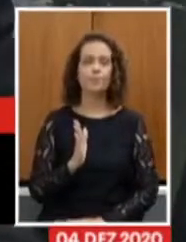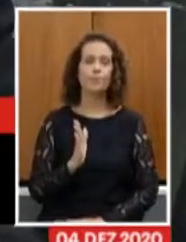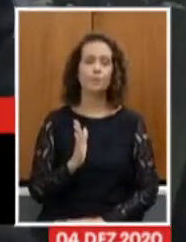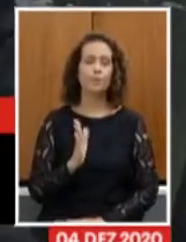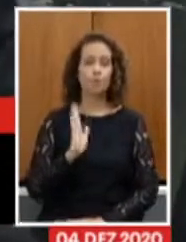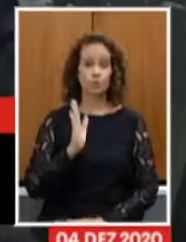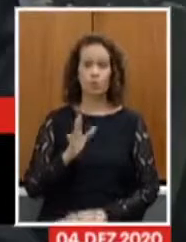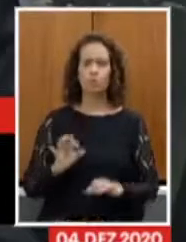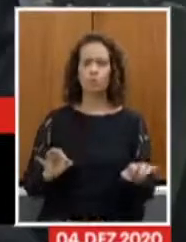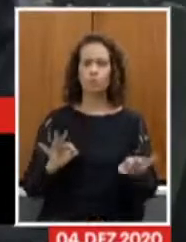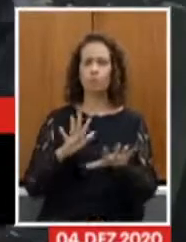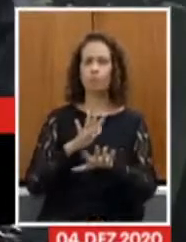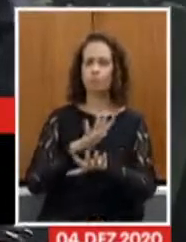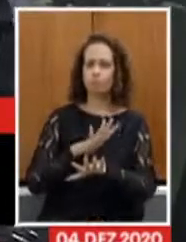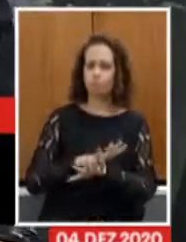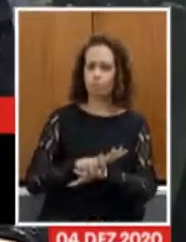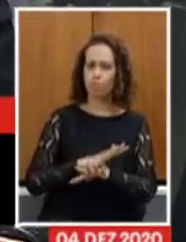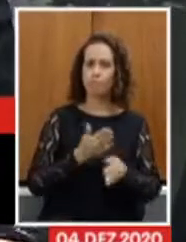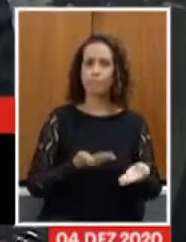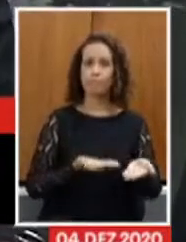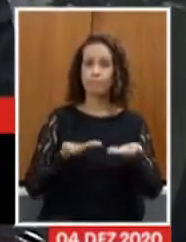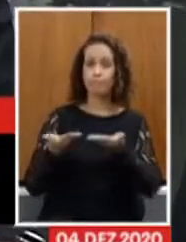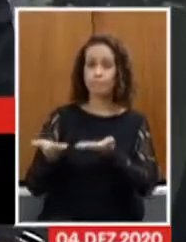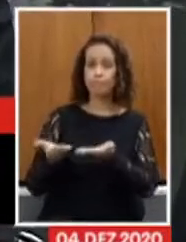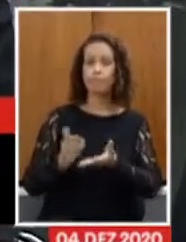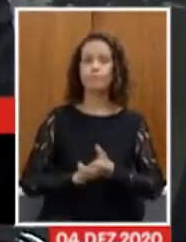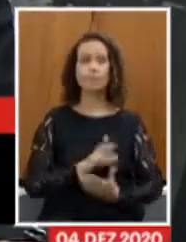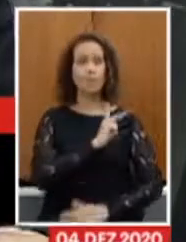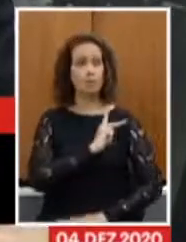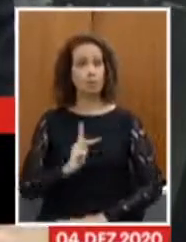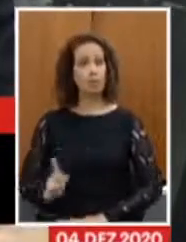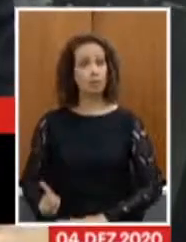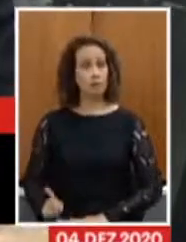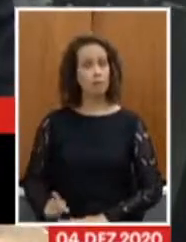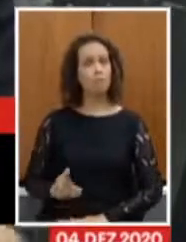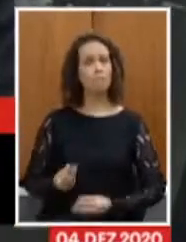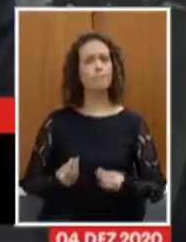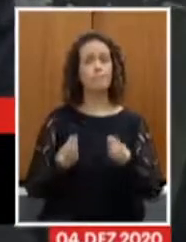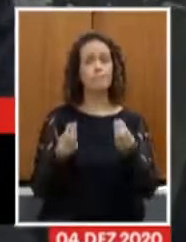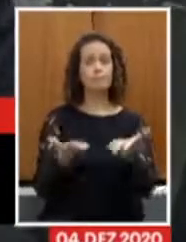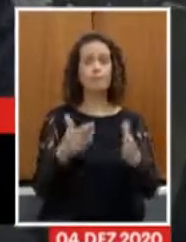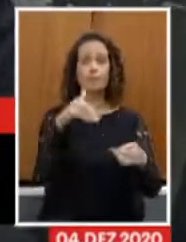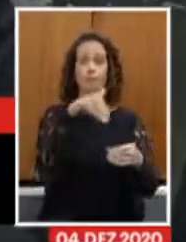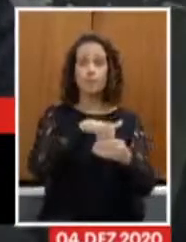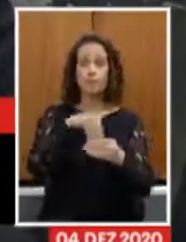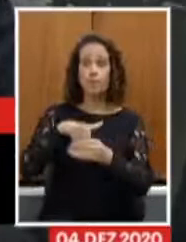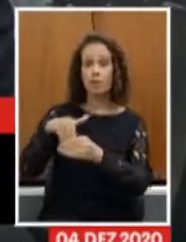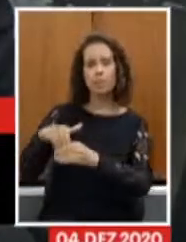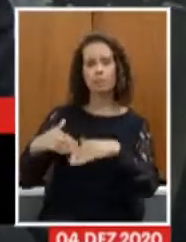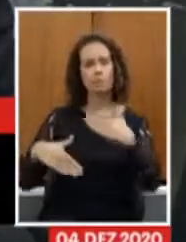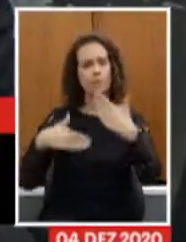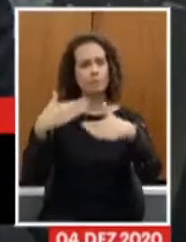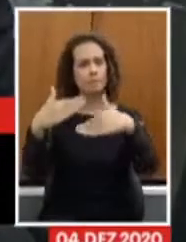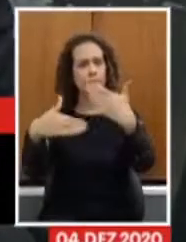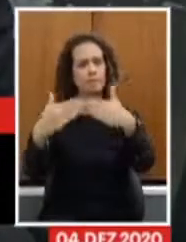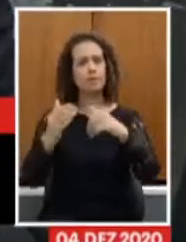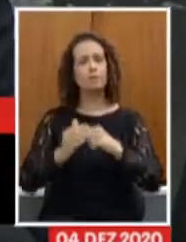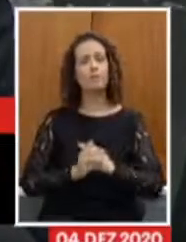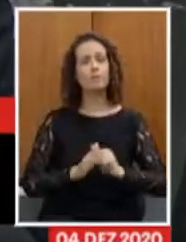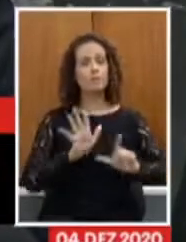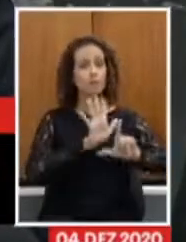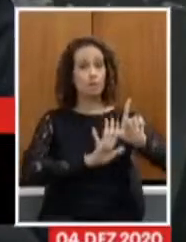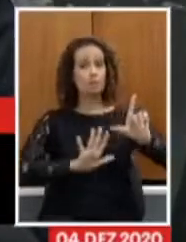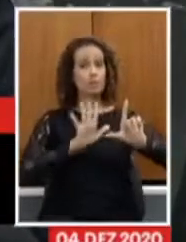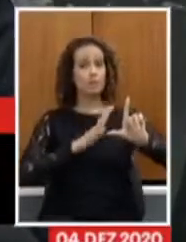Encerrada o encaminhamento, a presidência vai submeter a matéria à votação pelo processo nominal por meio da plataforma